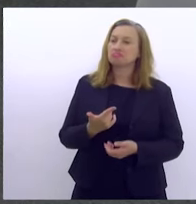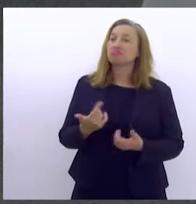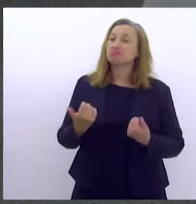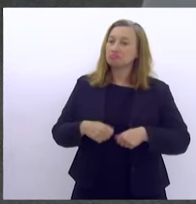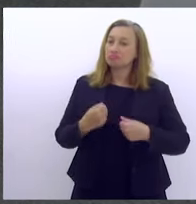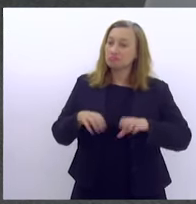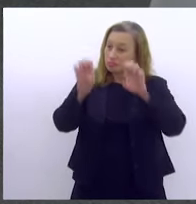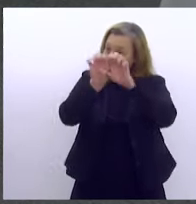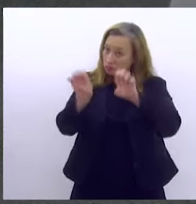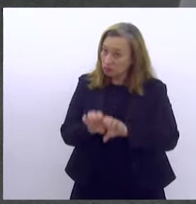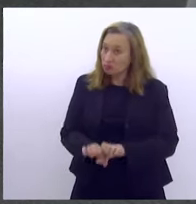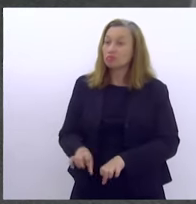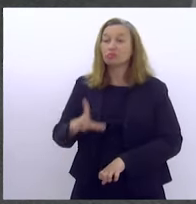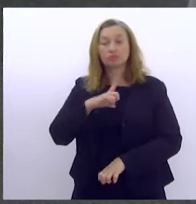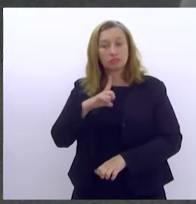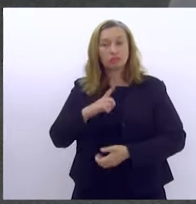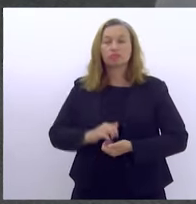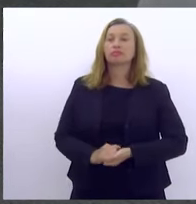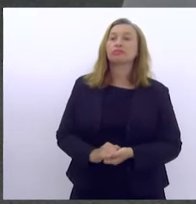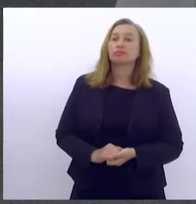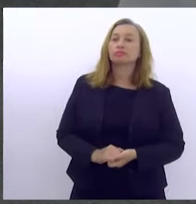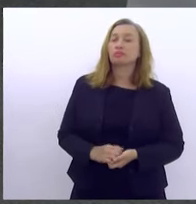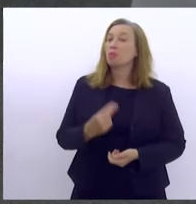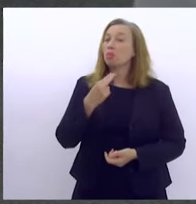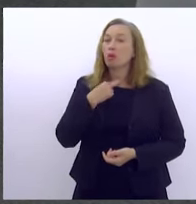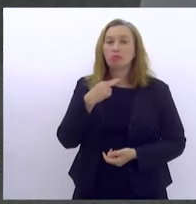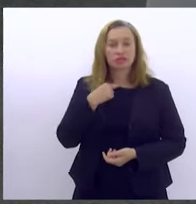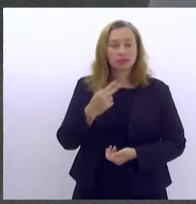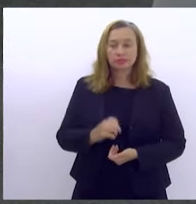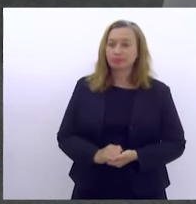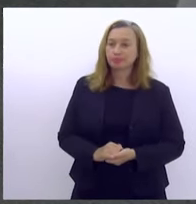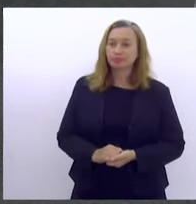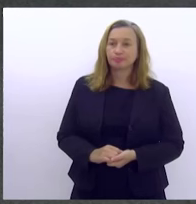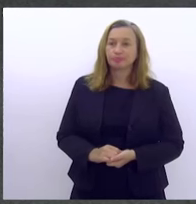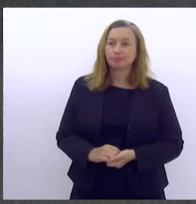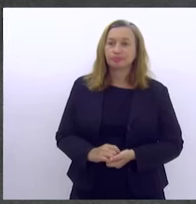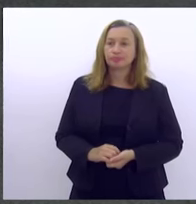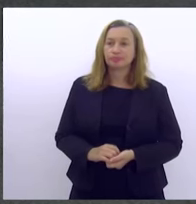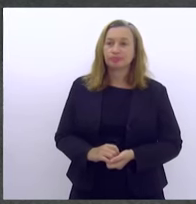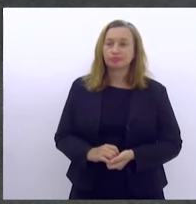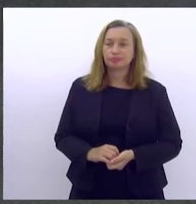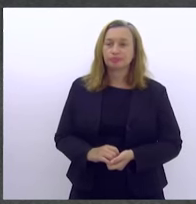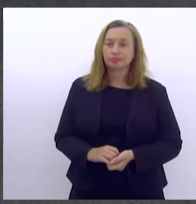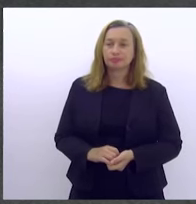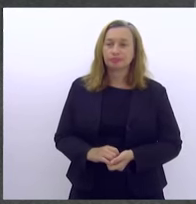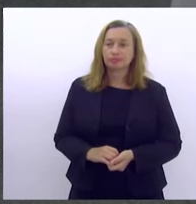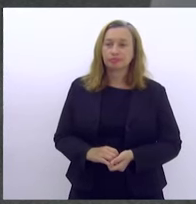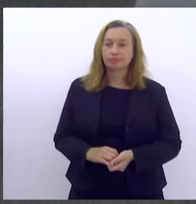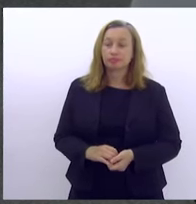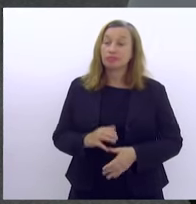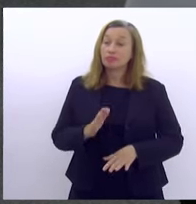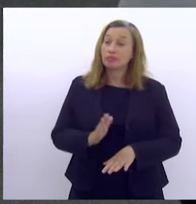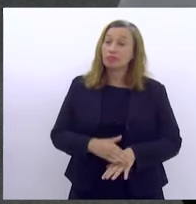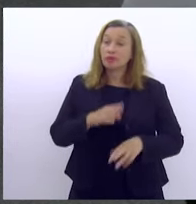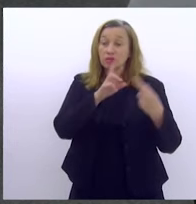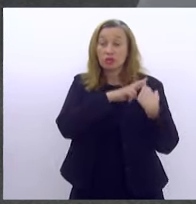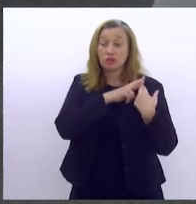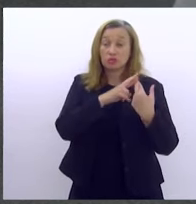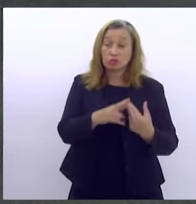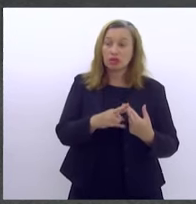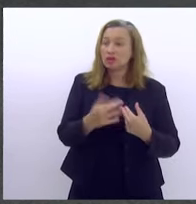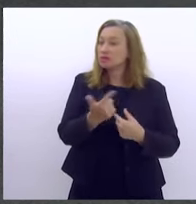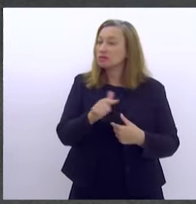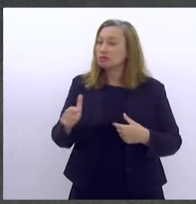seja, nós não podemos traçar mais uma atribuição